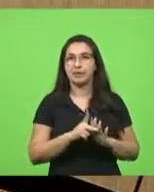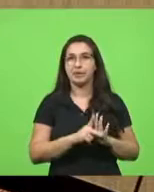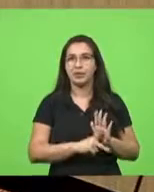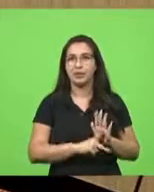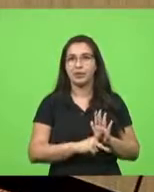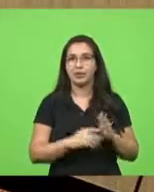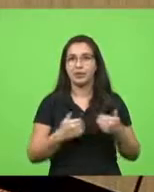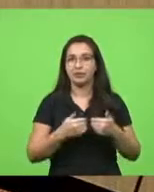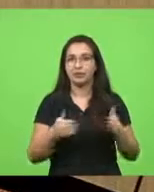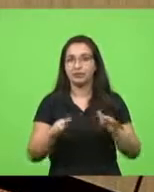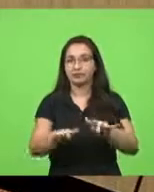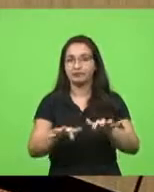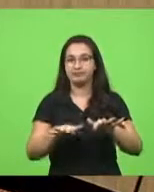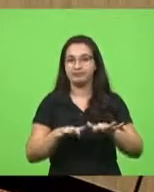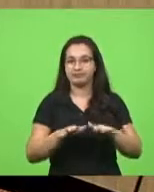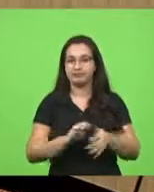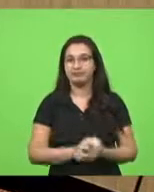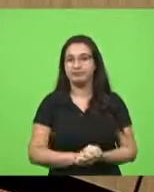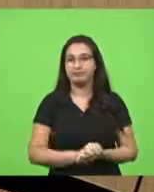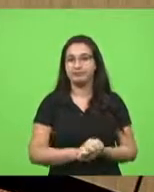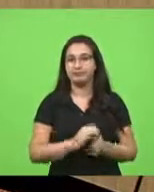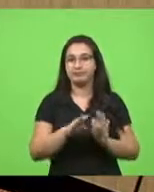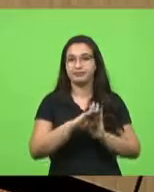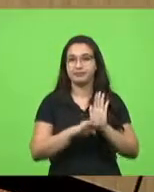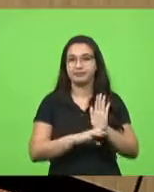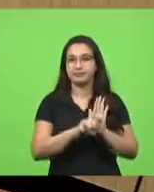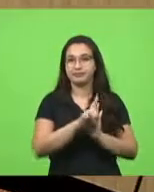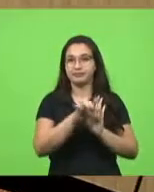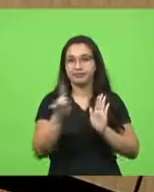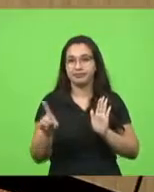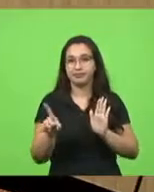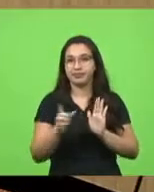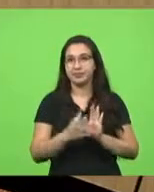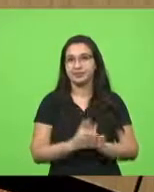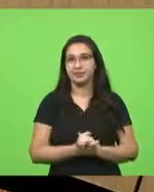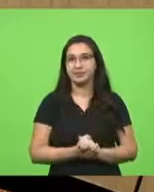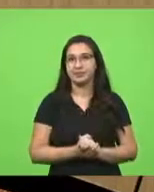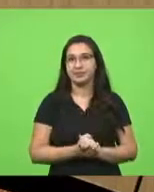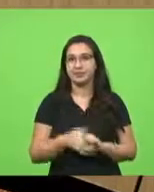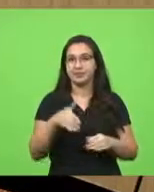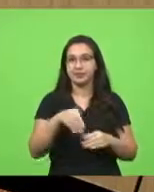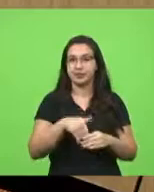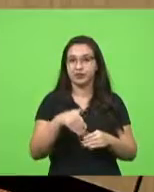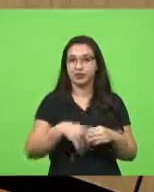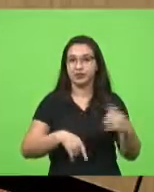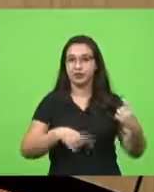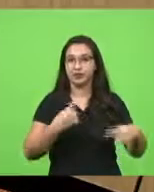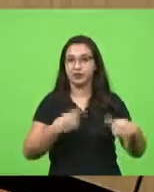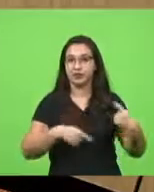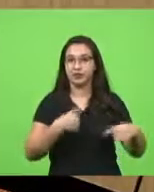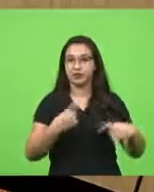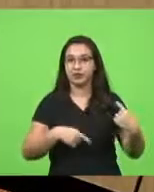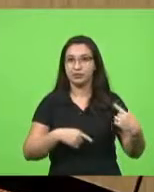reaberta a sessão, passamos à ordem do dia. Votação, discussão e votação.